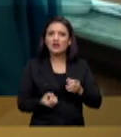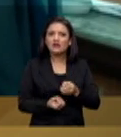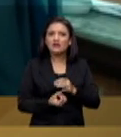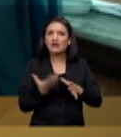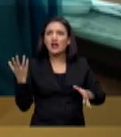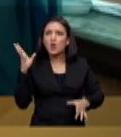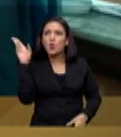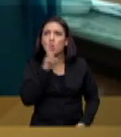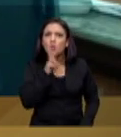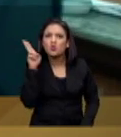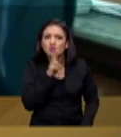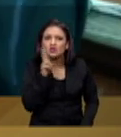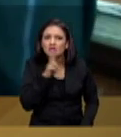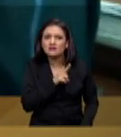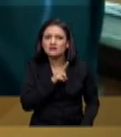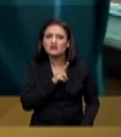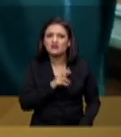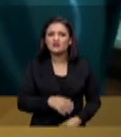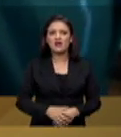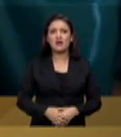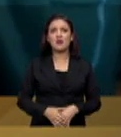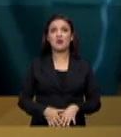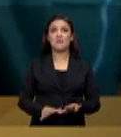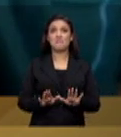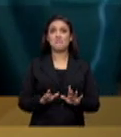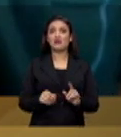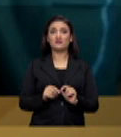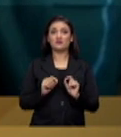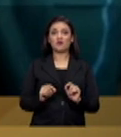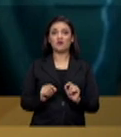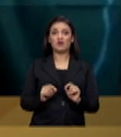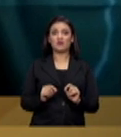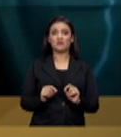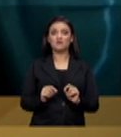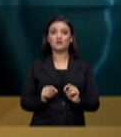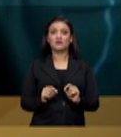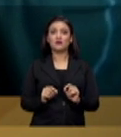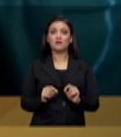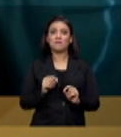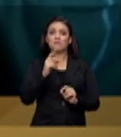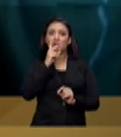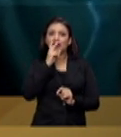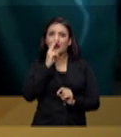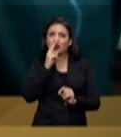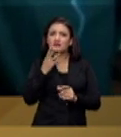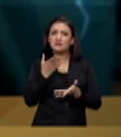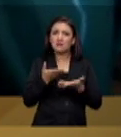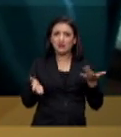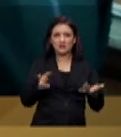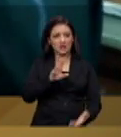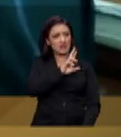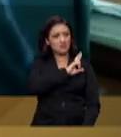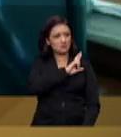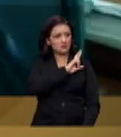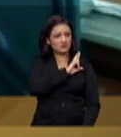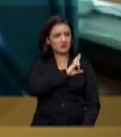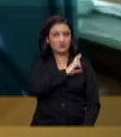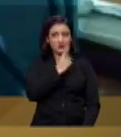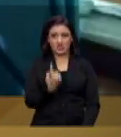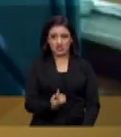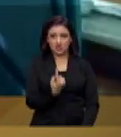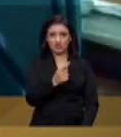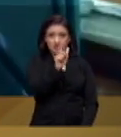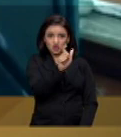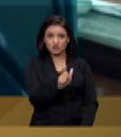mas abandonando a responsabilidade individual própria dele nesse implemento,